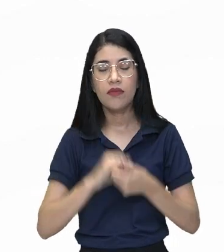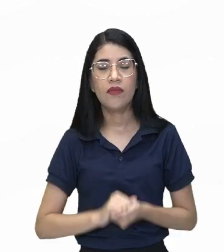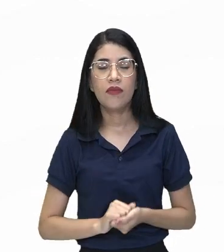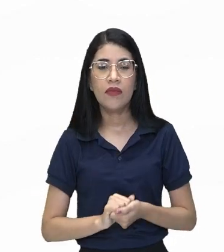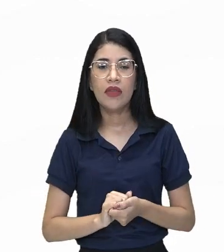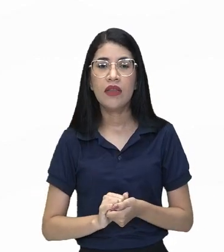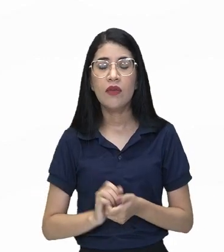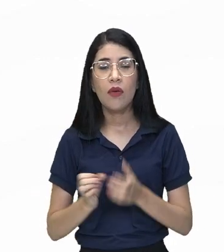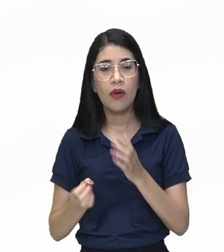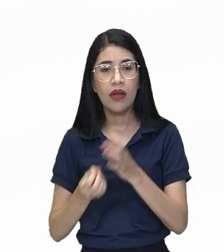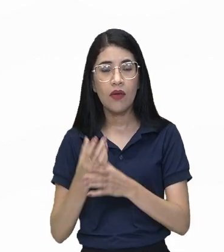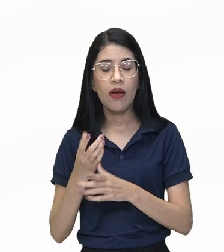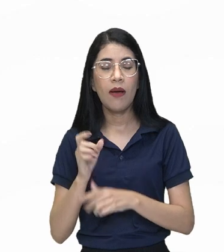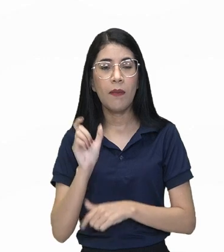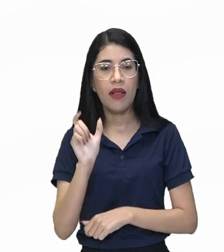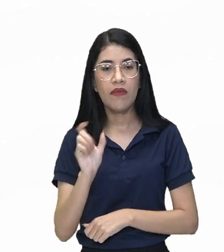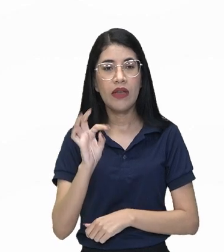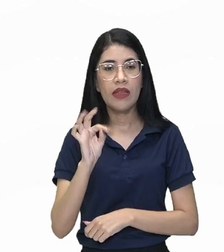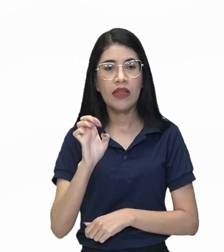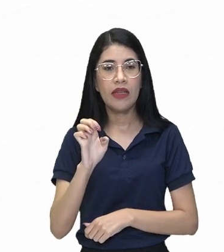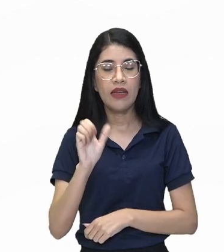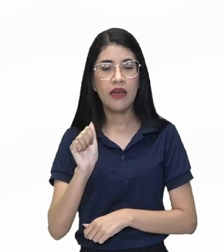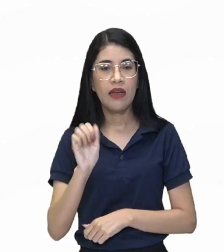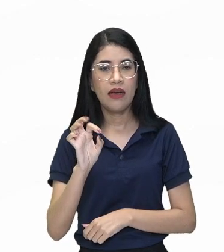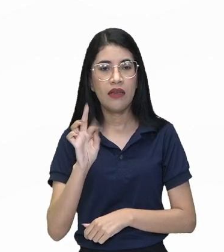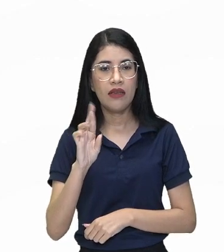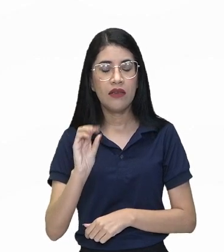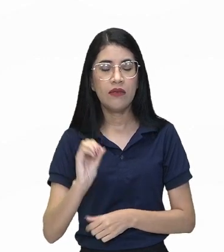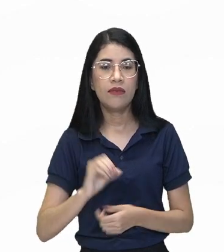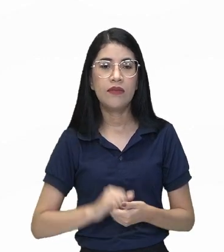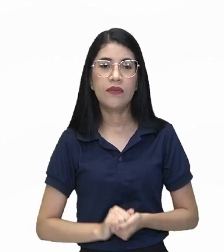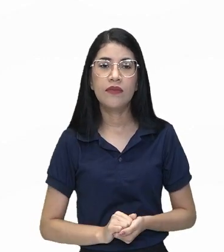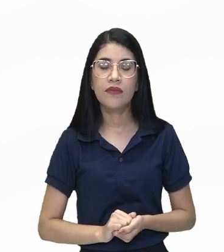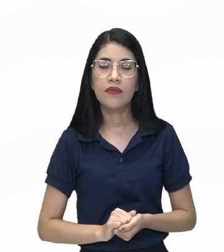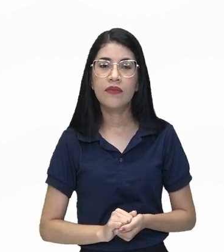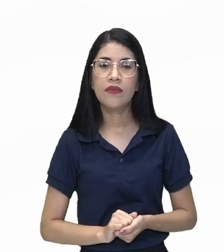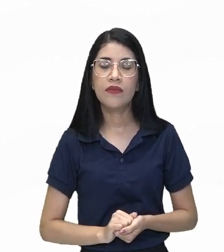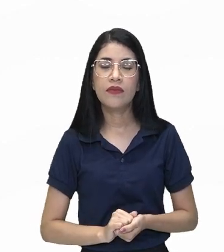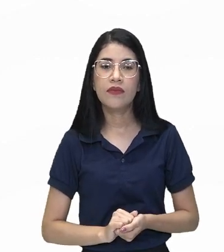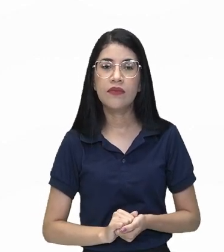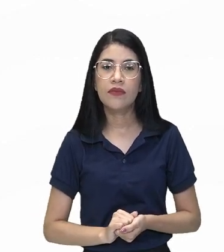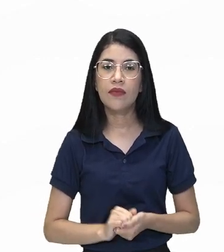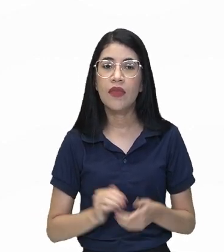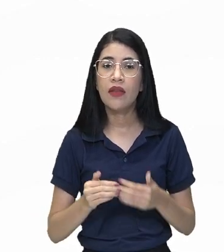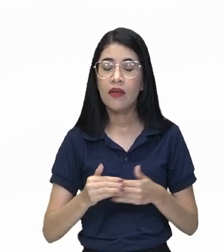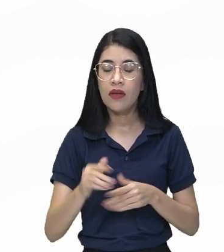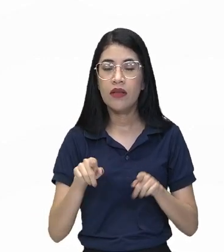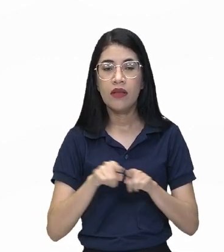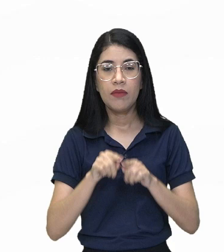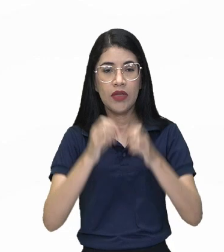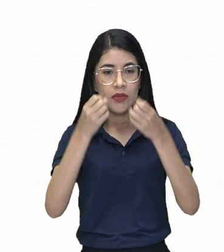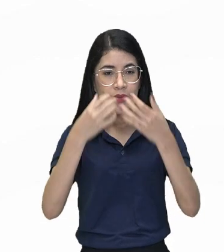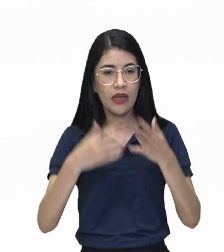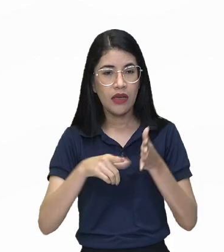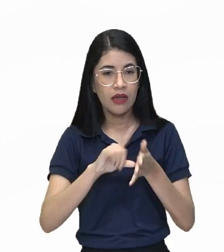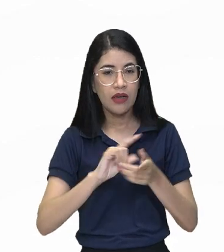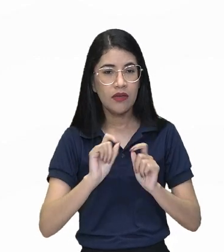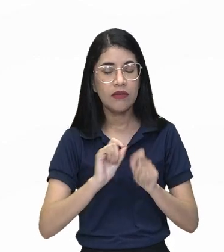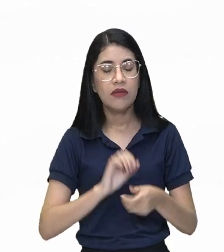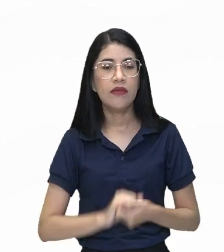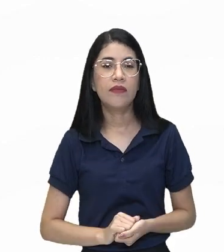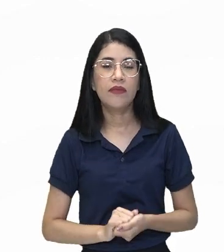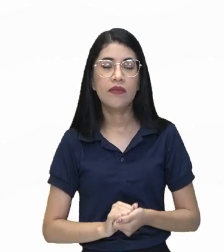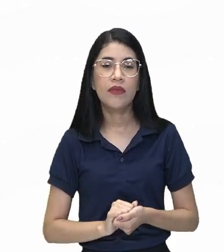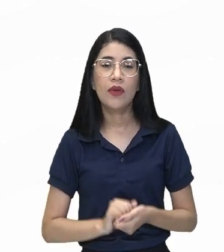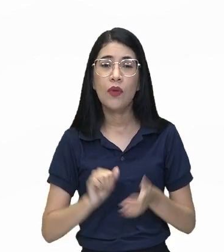a palavra teatro e os atores. Continuando, aquilo que eu falei para vocês, né? Segundo consta, o